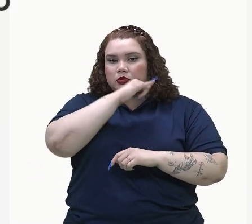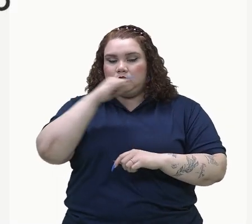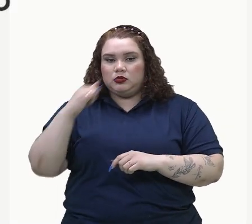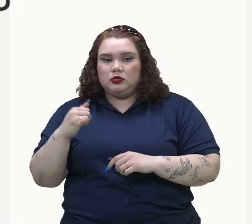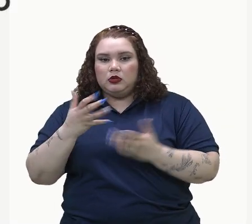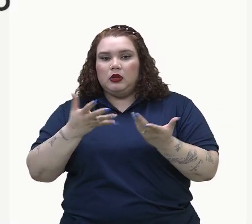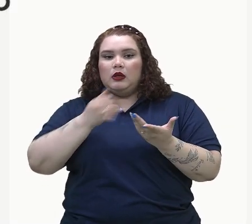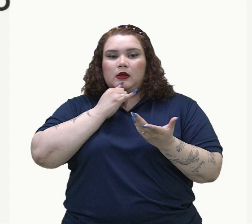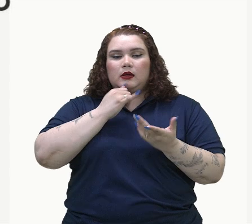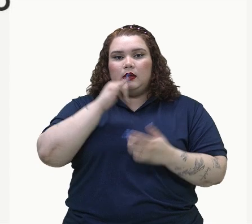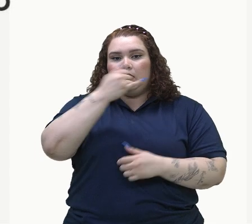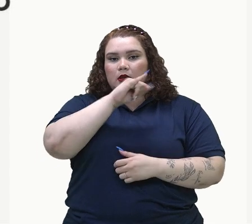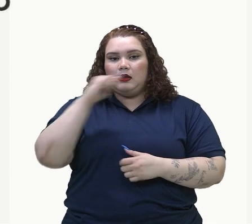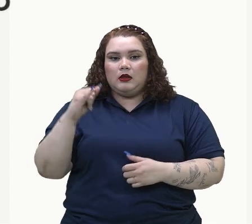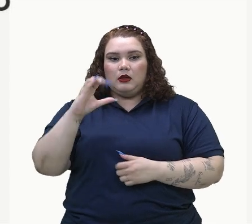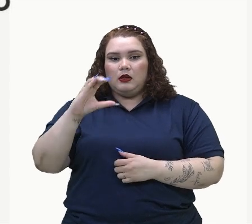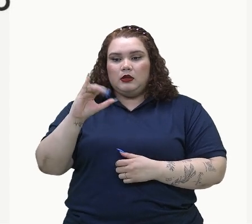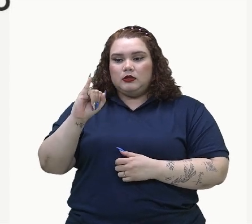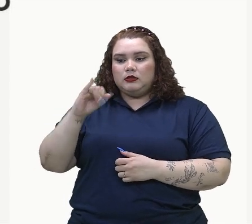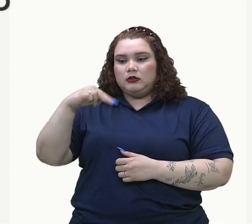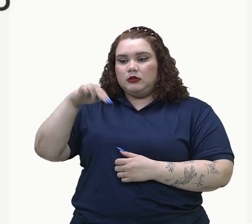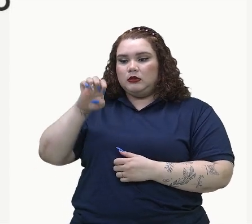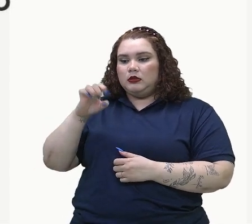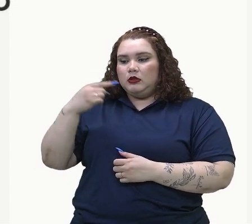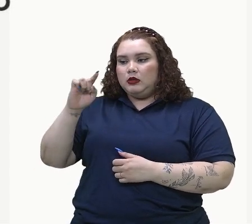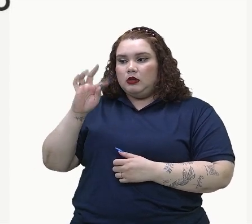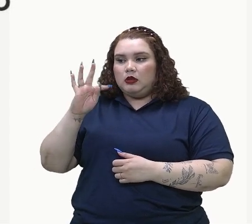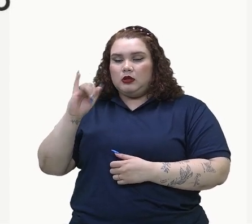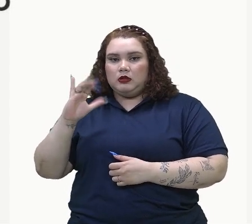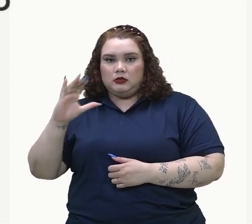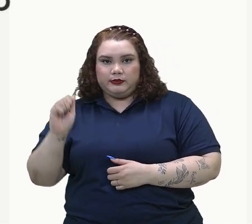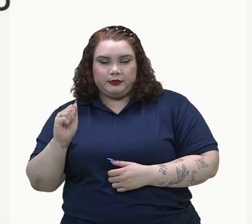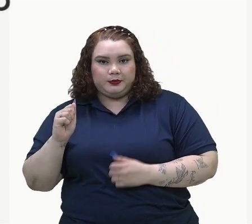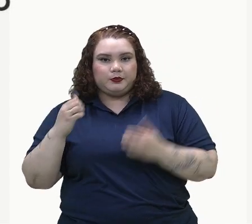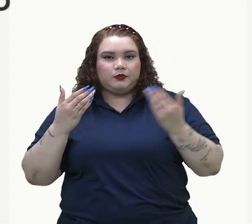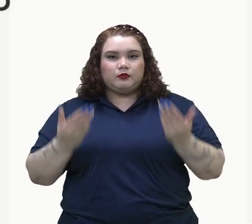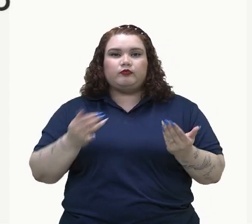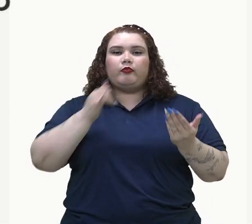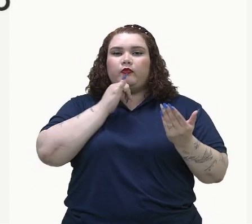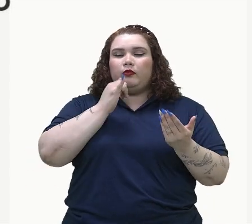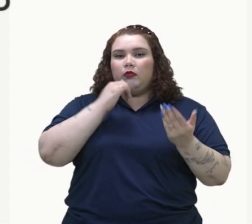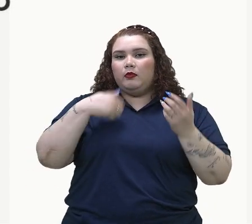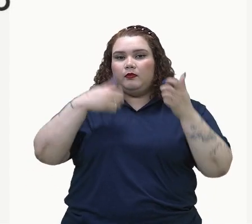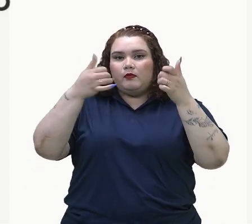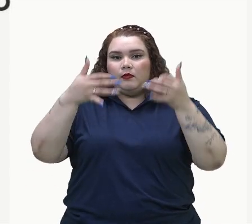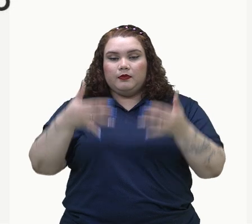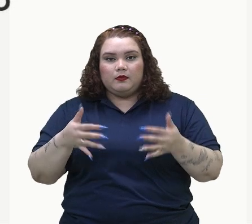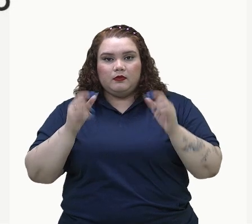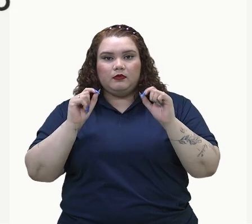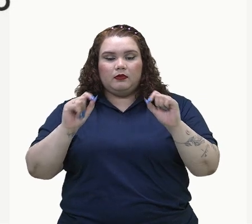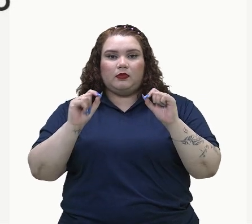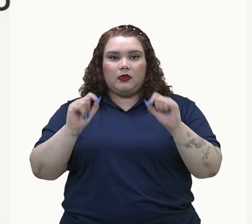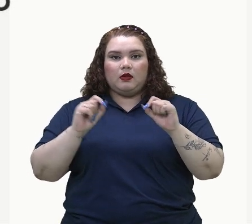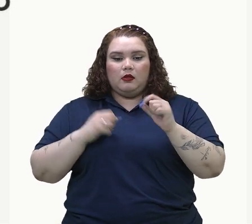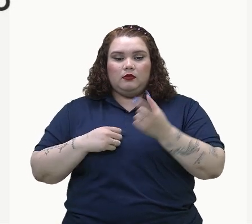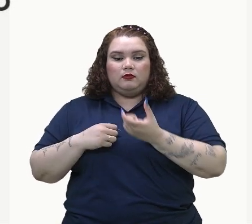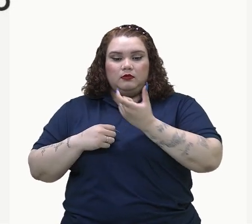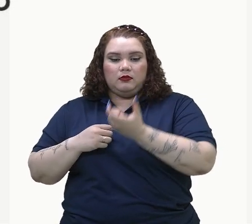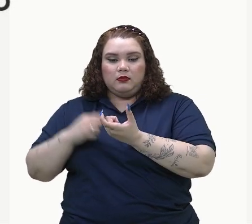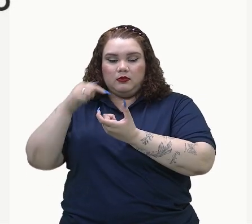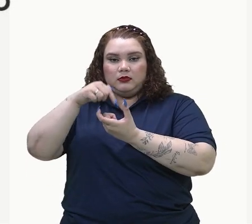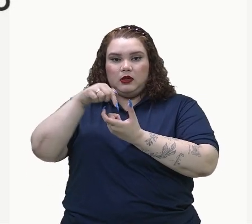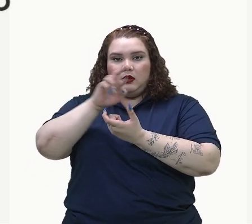como a energia cinética, como eu falei para vocês, que nos receptores, que eles são